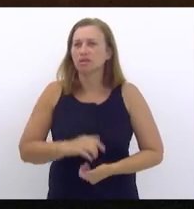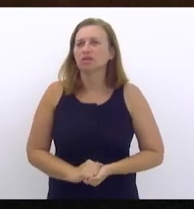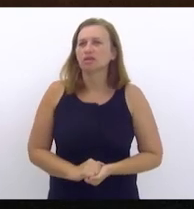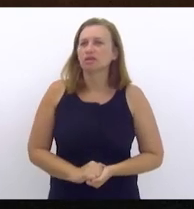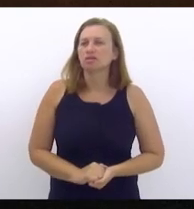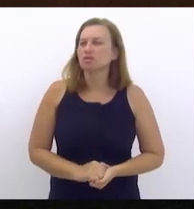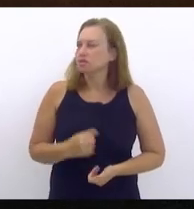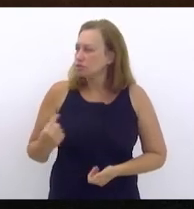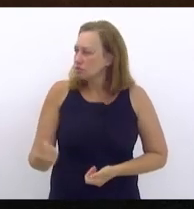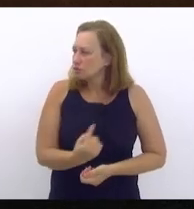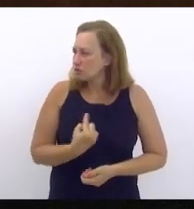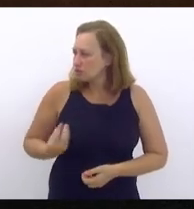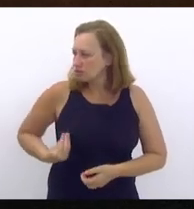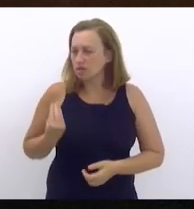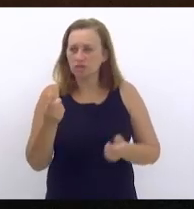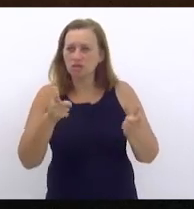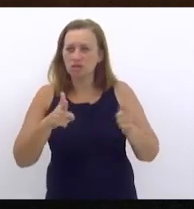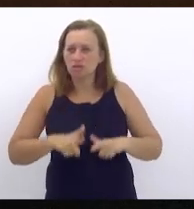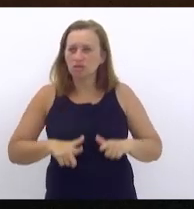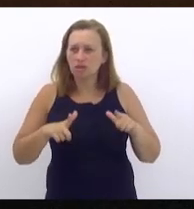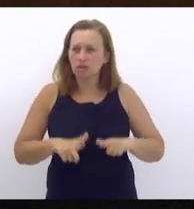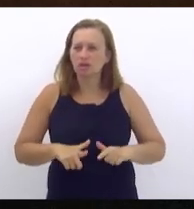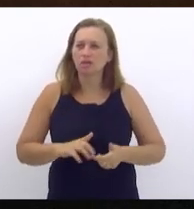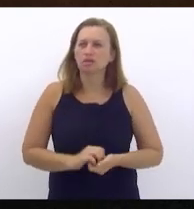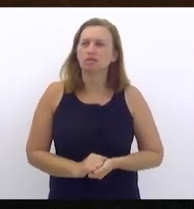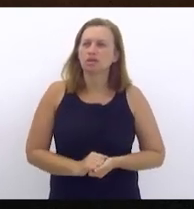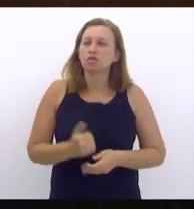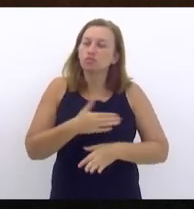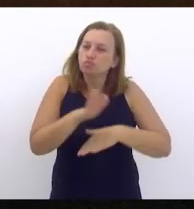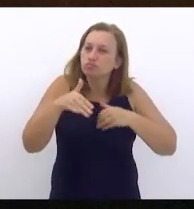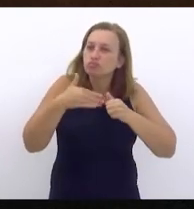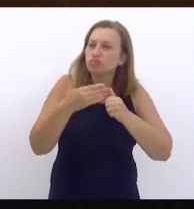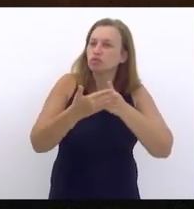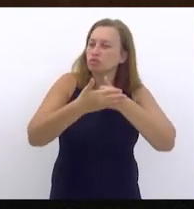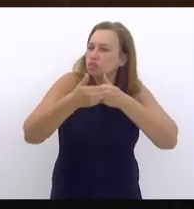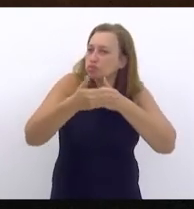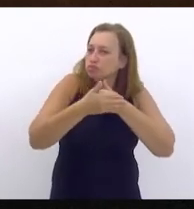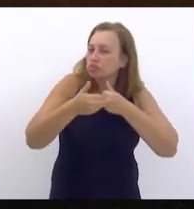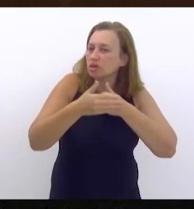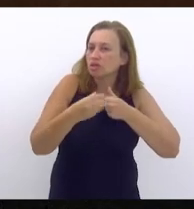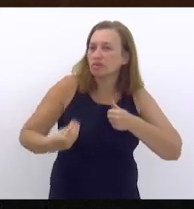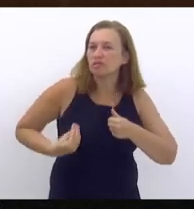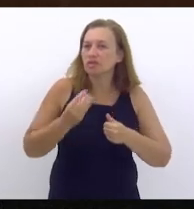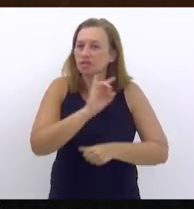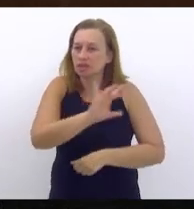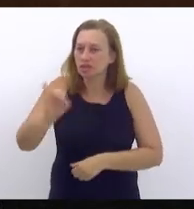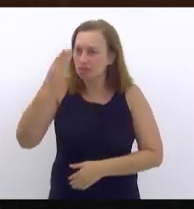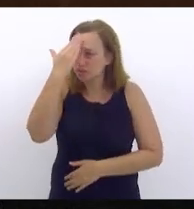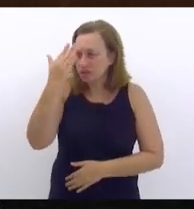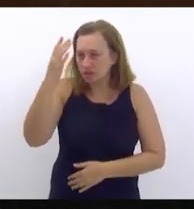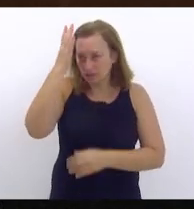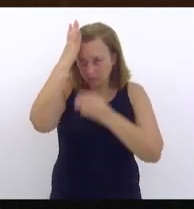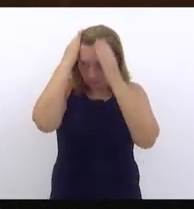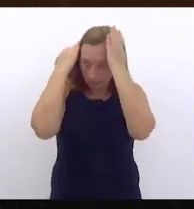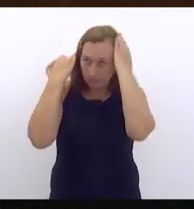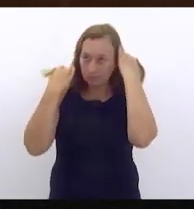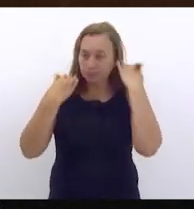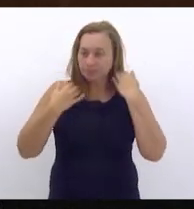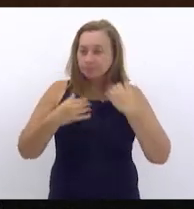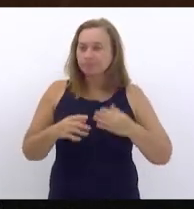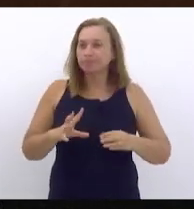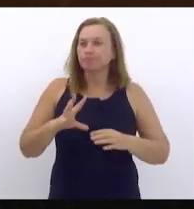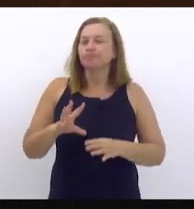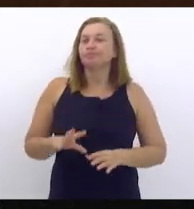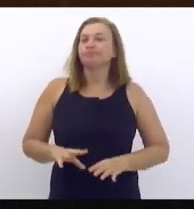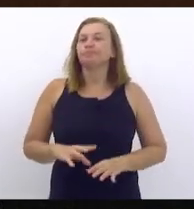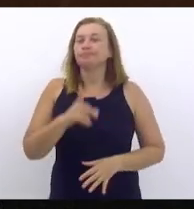nós estaremos aqui, né, com todo carinho, contando com a presença de cada um. Muito obrigada.